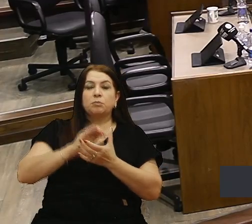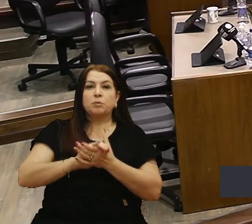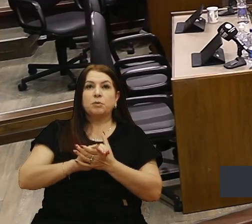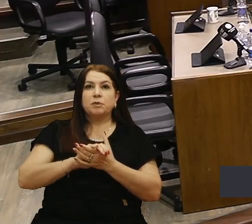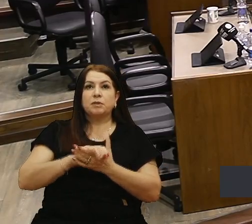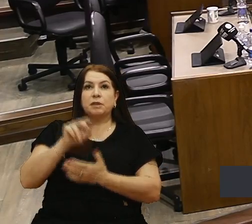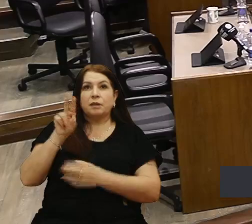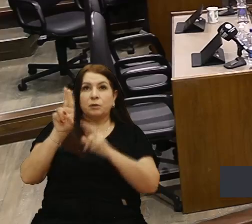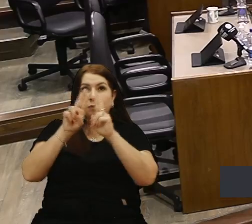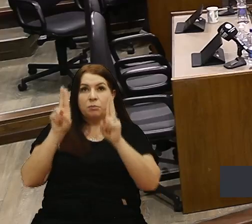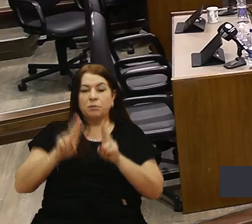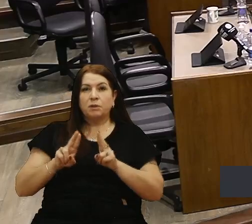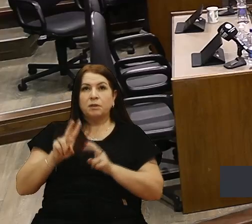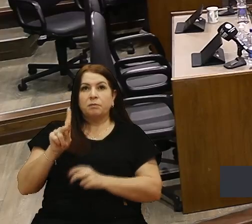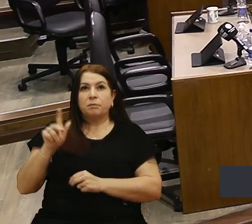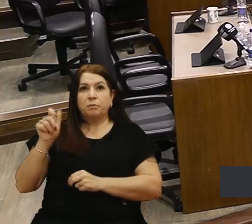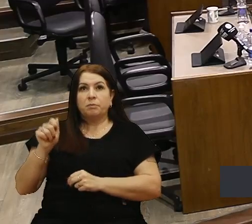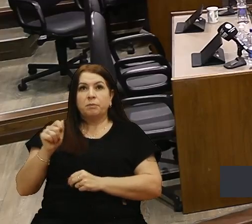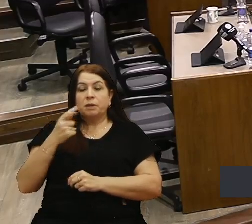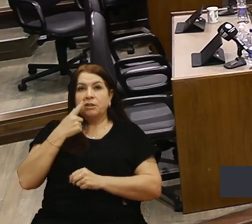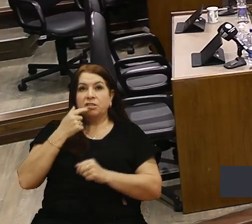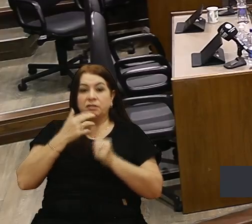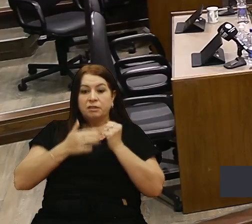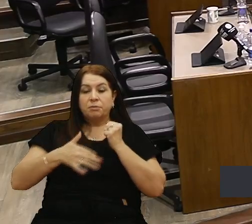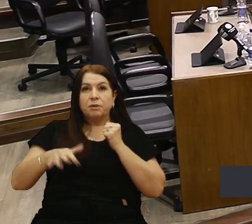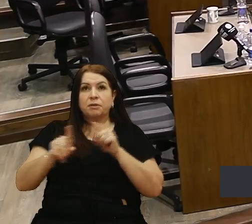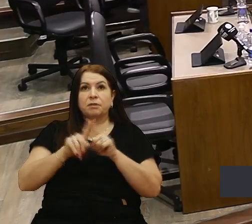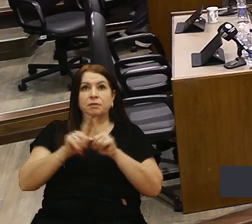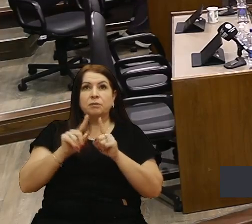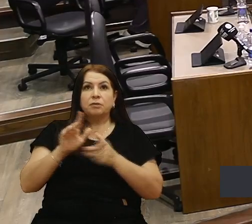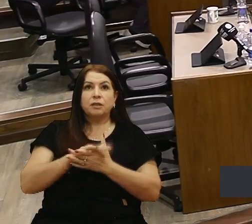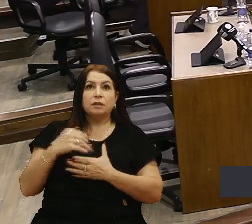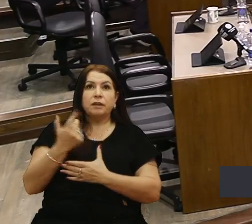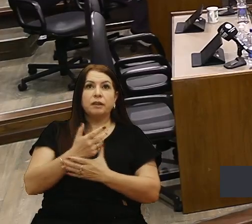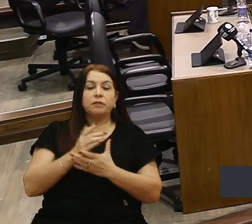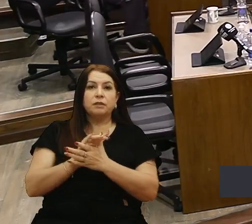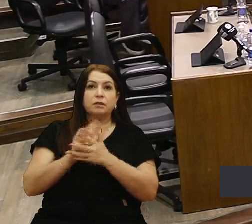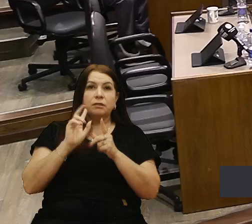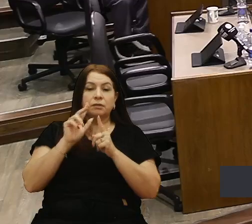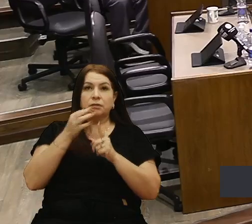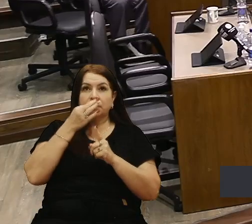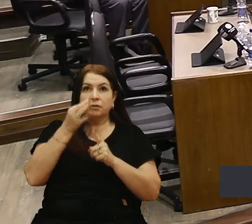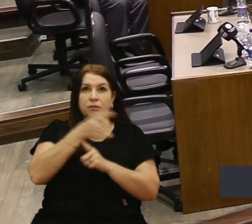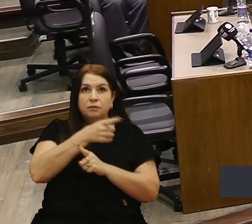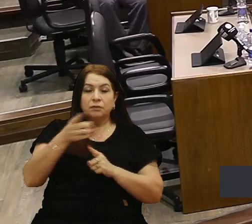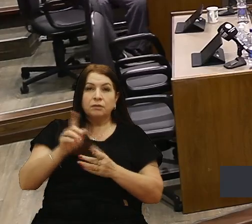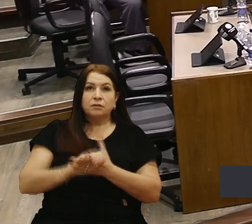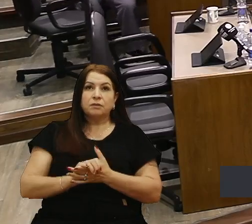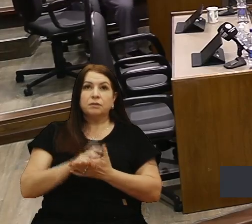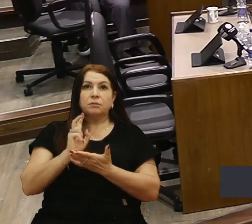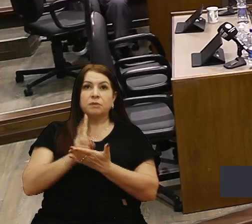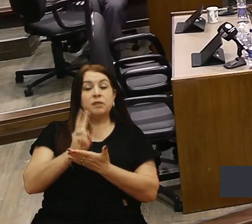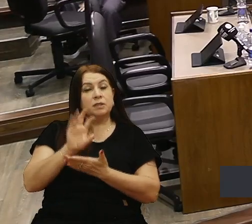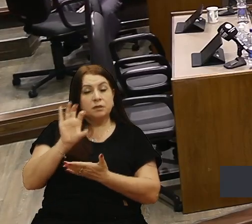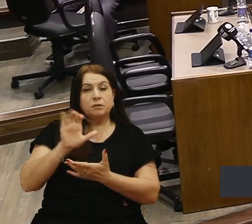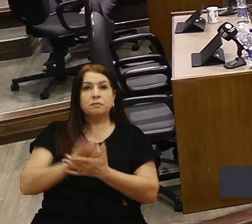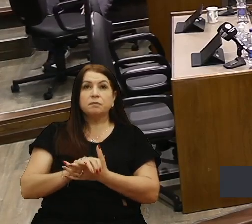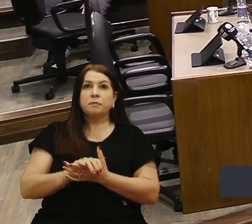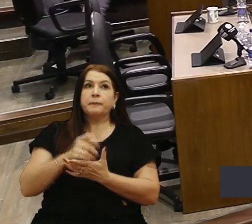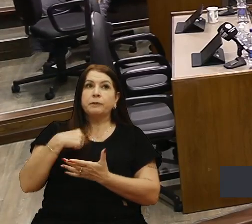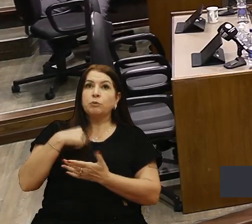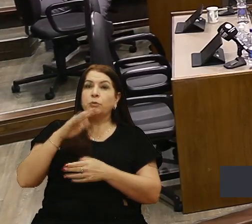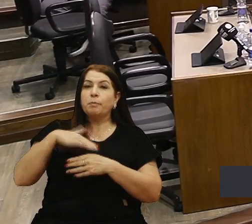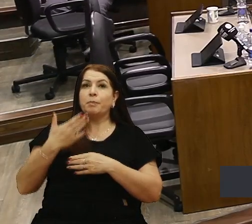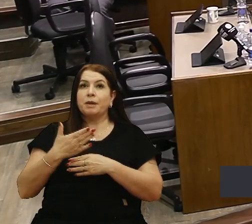da Unimed, mal, com sangramento, mas eu prefiro ficar aqui e tomar uma posição. Minha vida inteira foi assim e sempre vai ser assim. Quanto